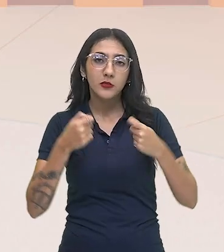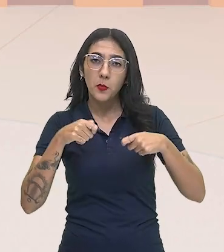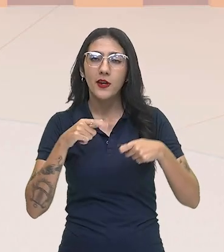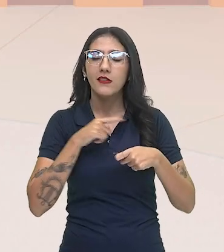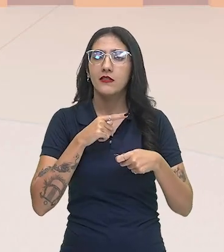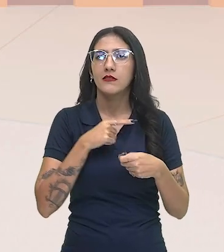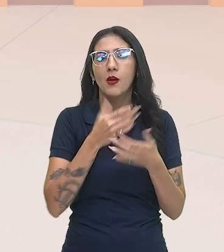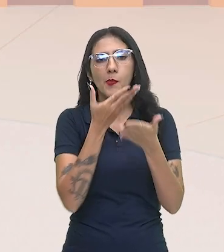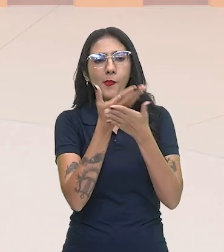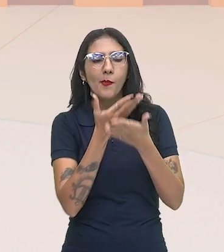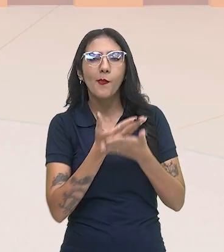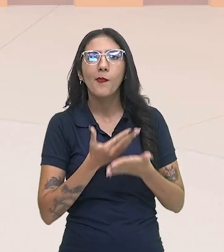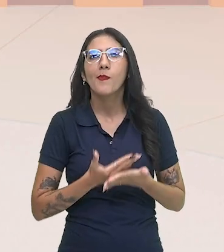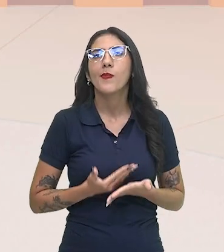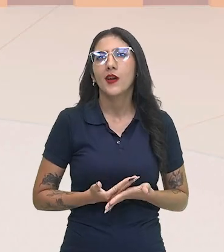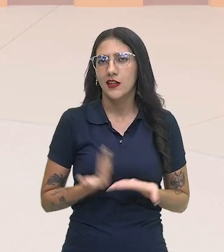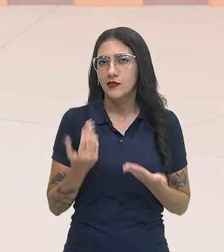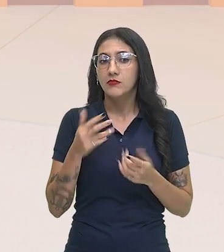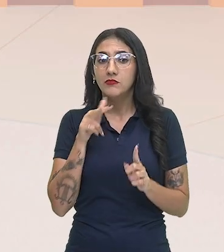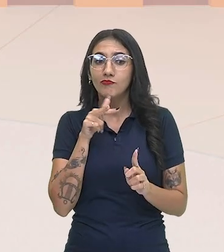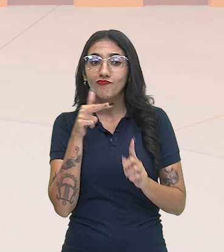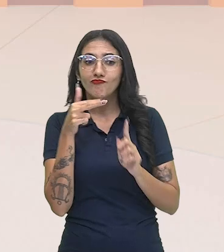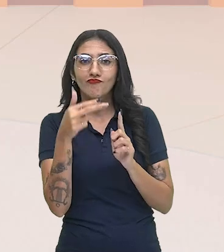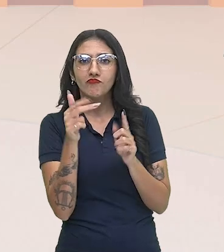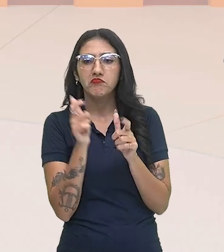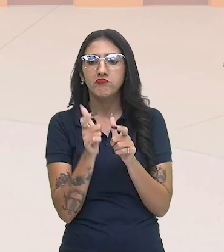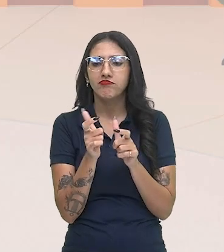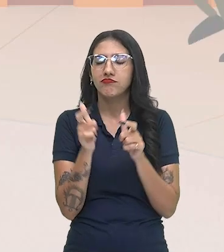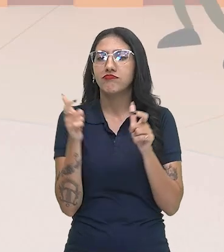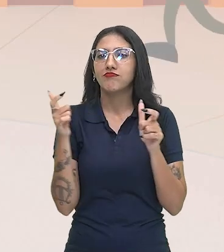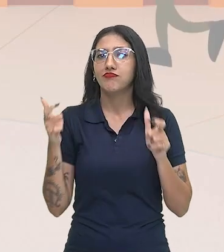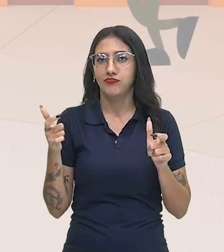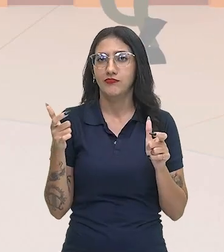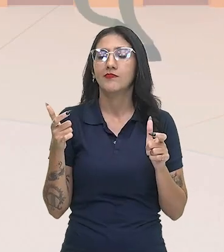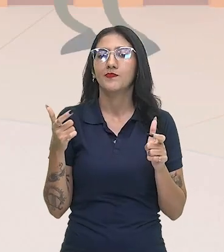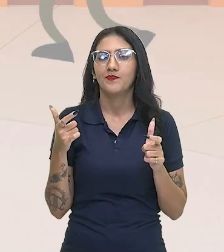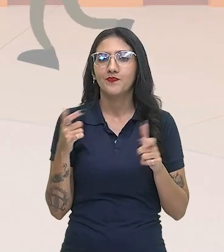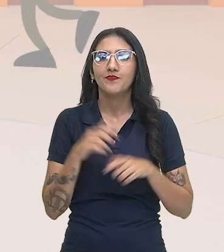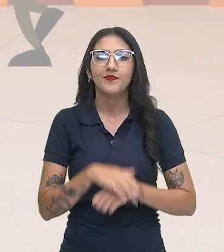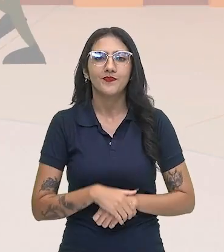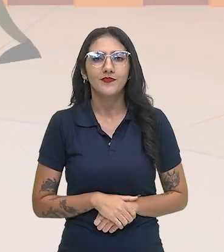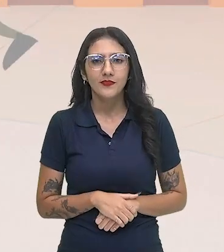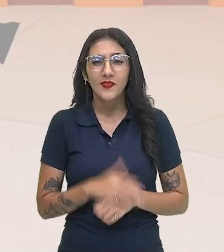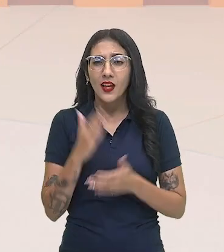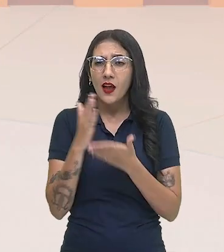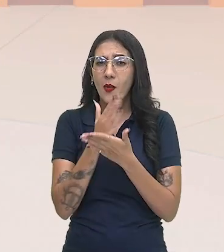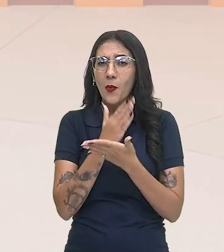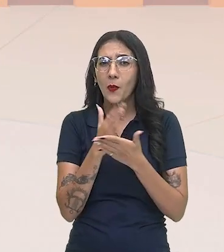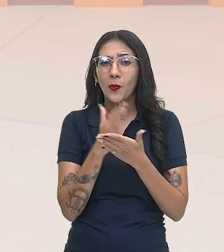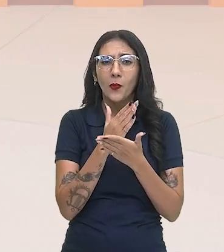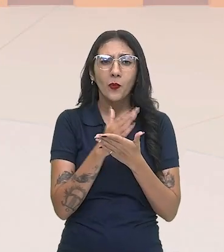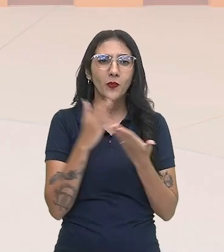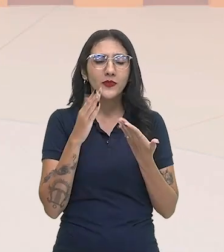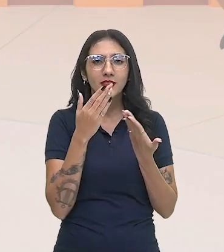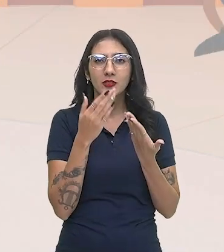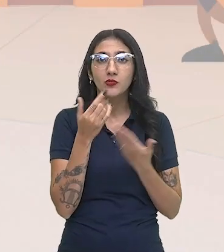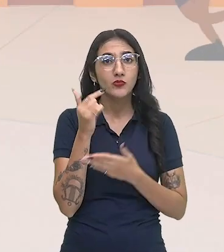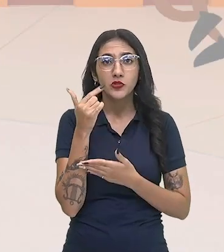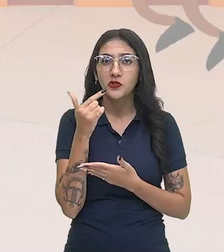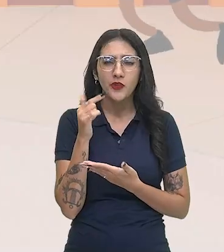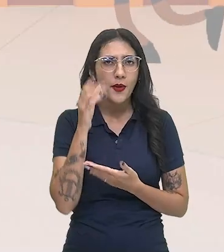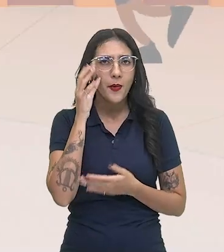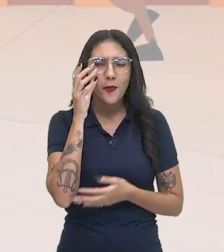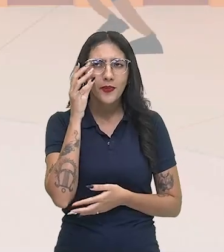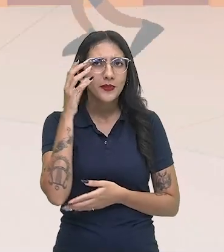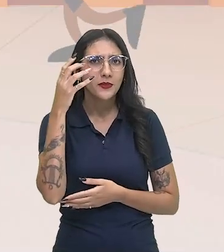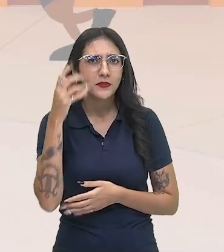estudados sob uma perspectiva ampla. Algumas rebeliões não chegaram a acontecer. Já